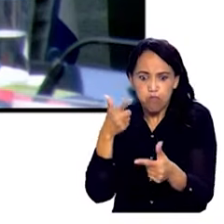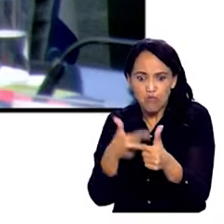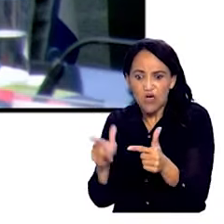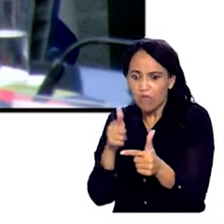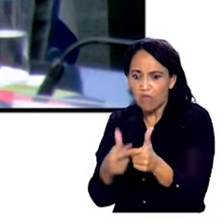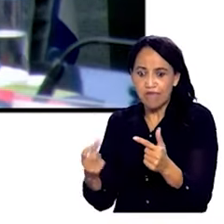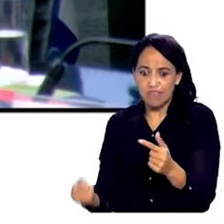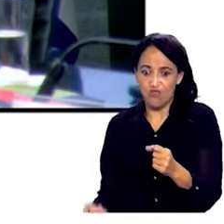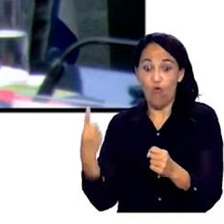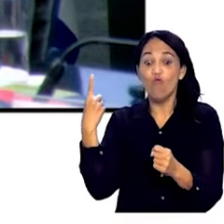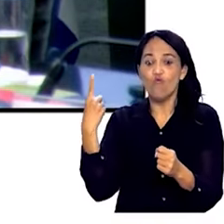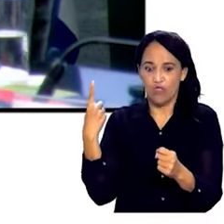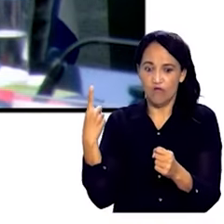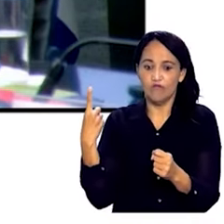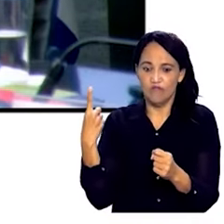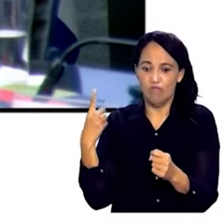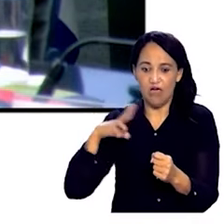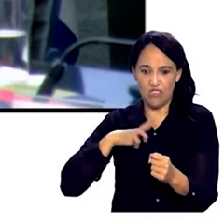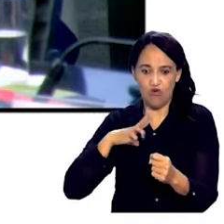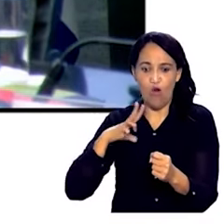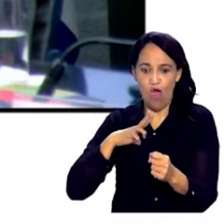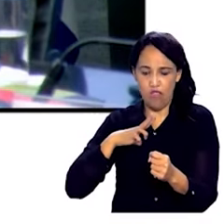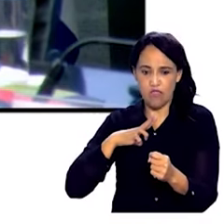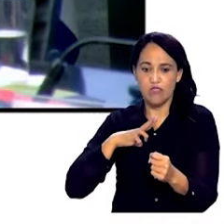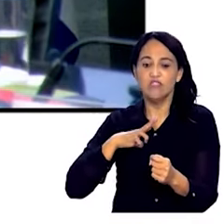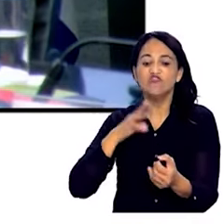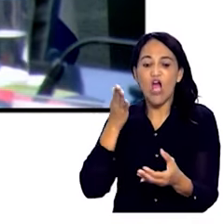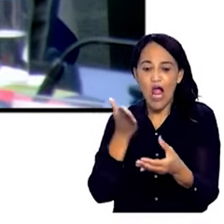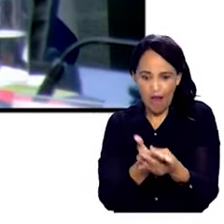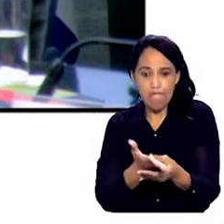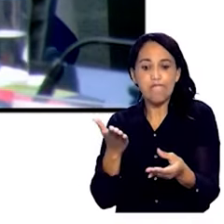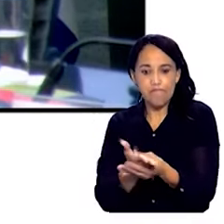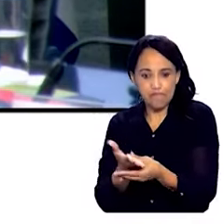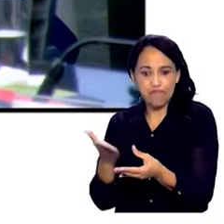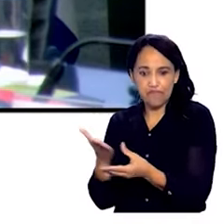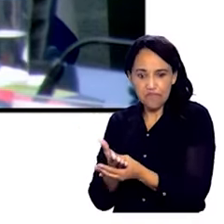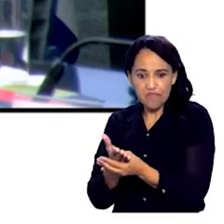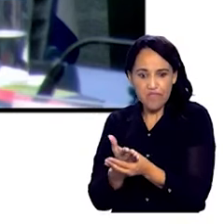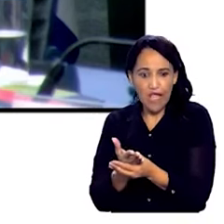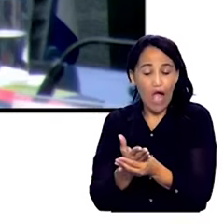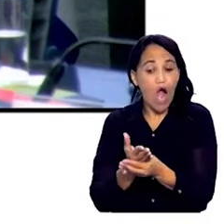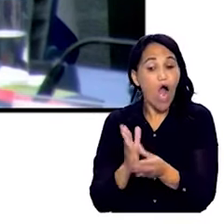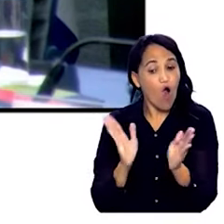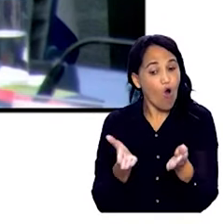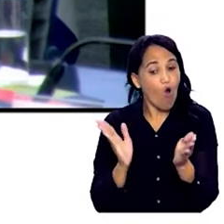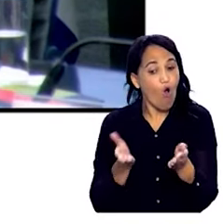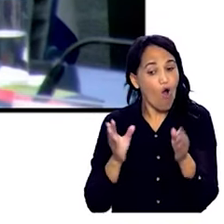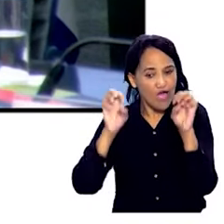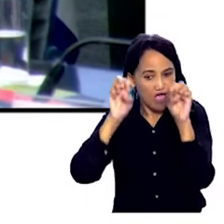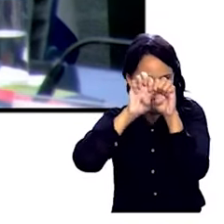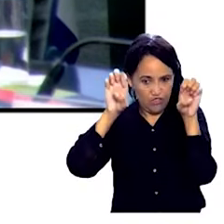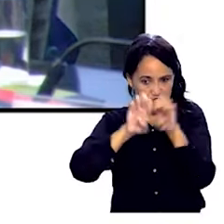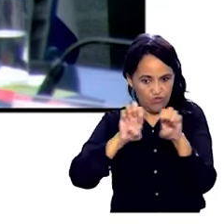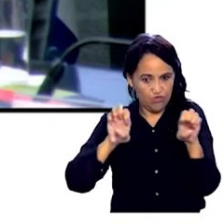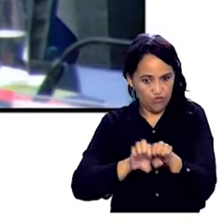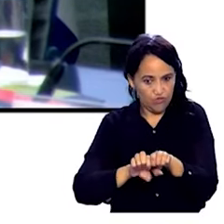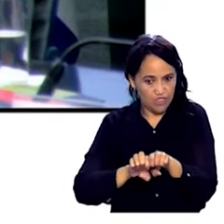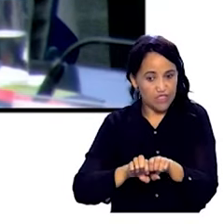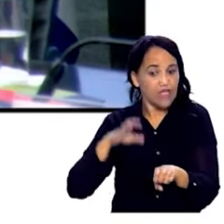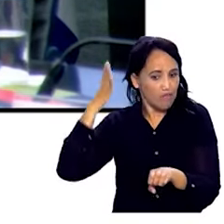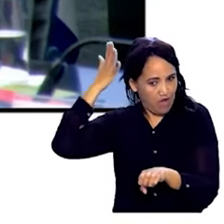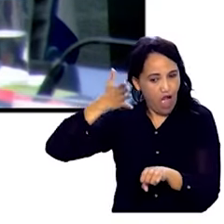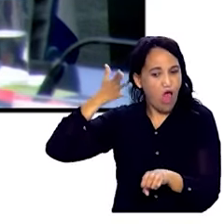agora bem a estrutura da palestra eu vou começar agora com uma